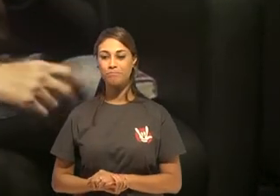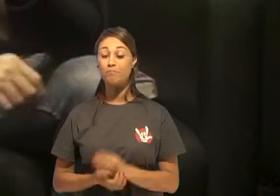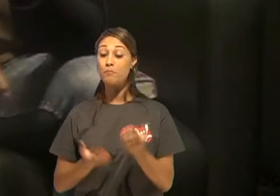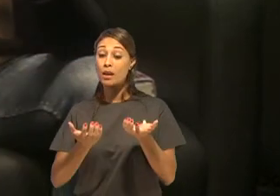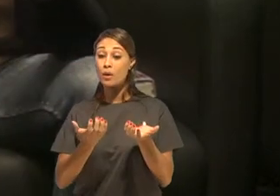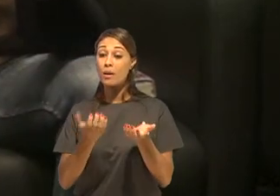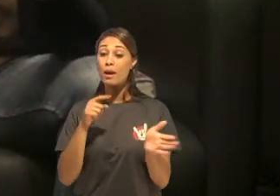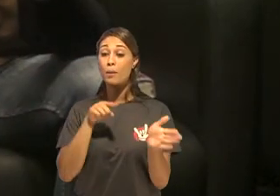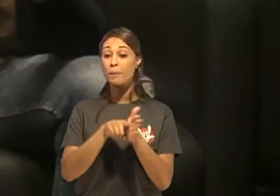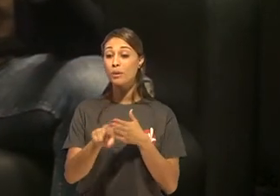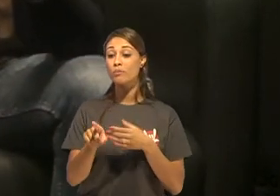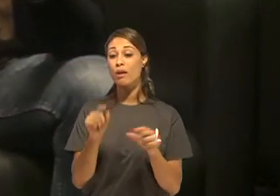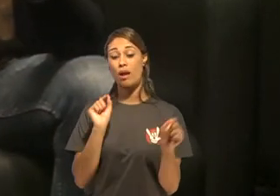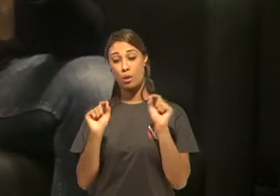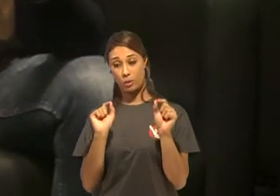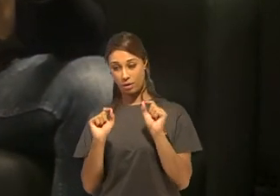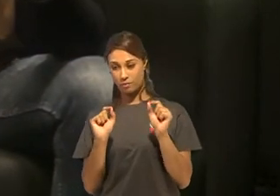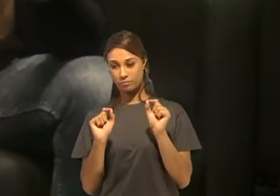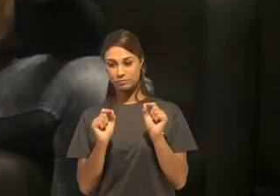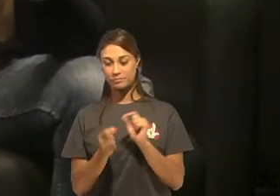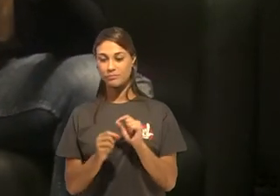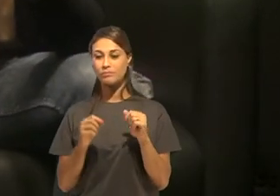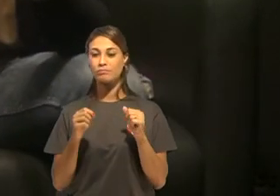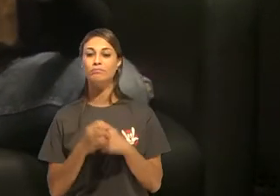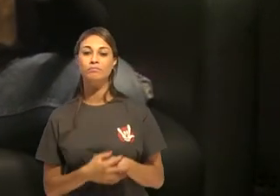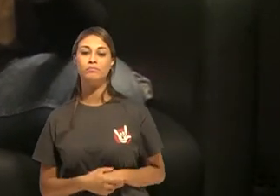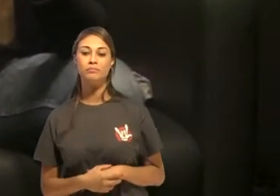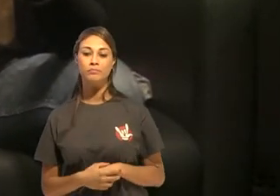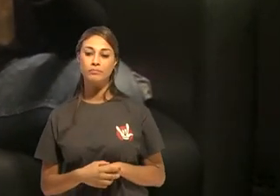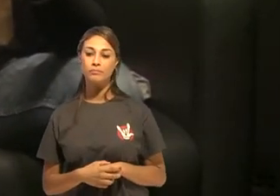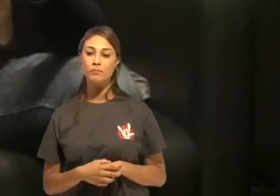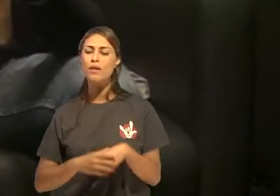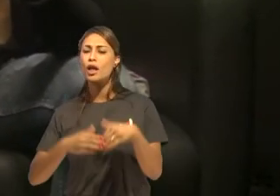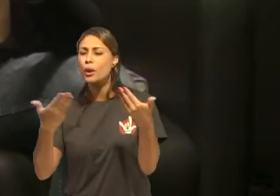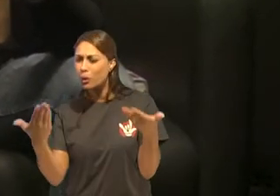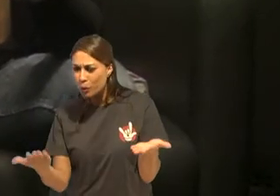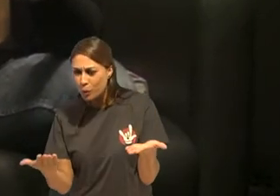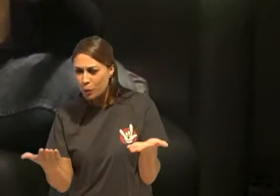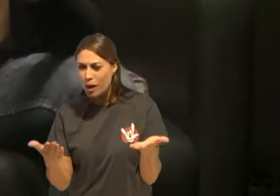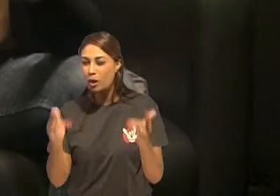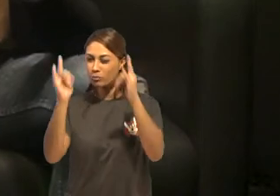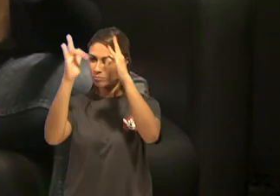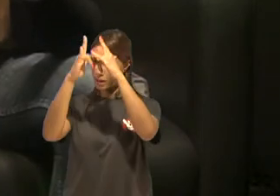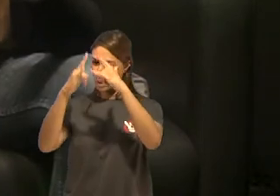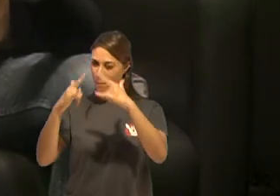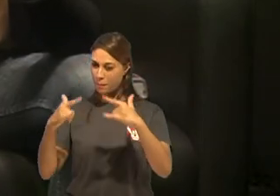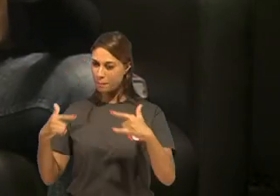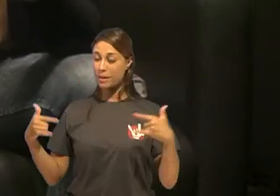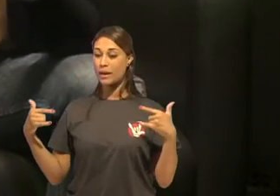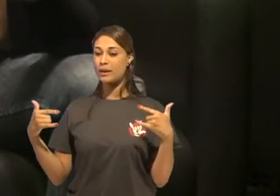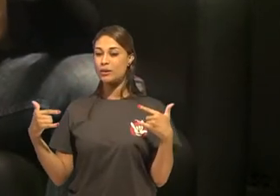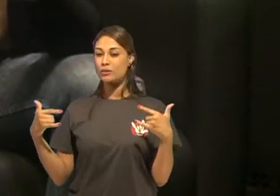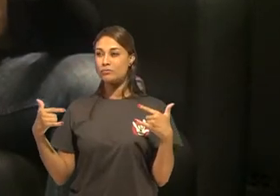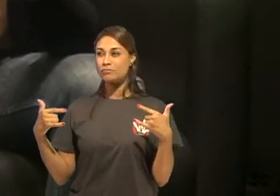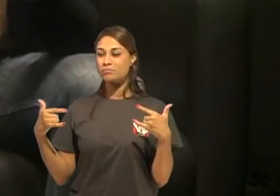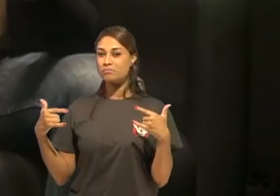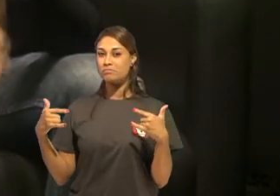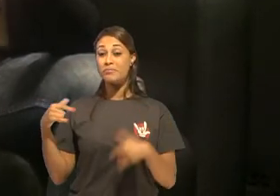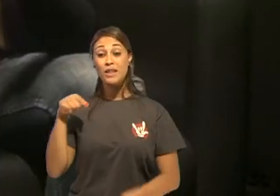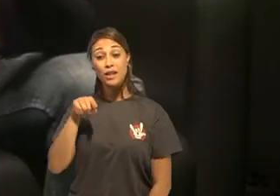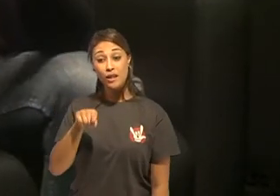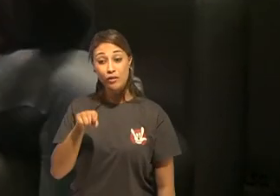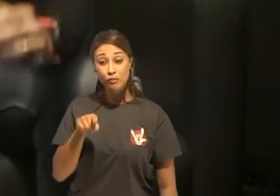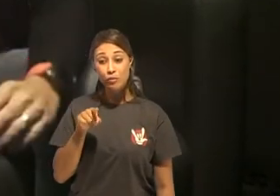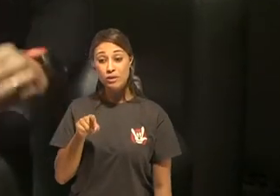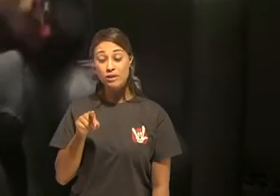você o seguinte: qual foi o acampamento que mais te marcou? Qual foi o